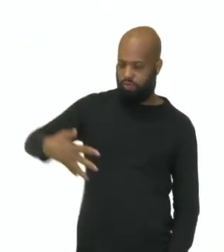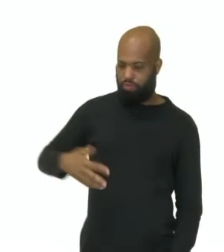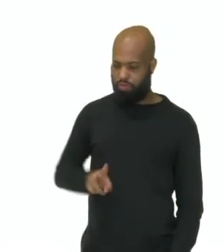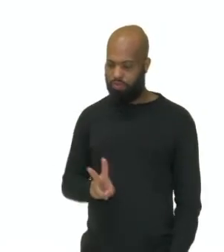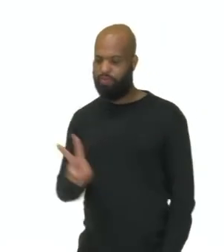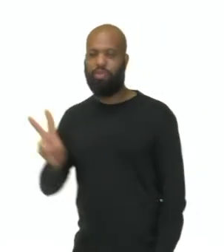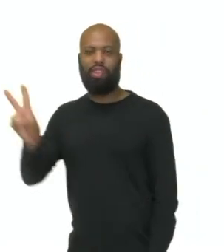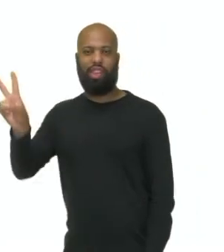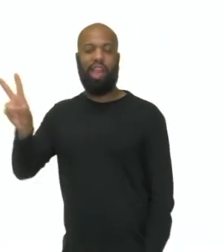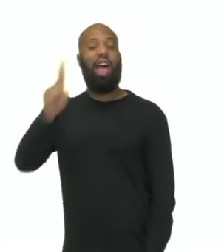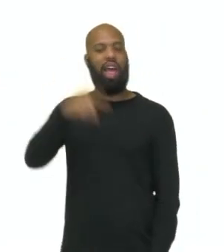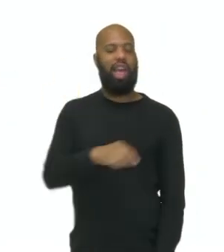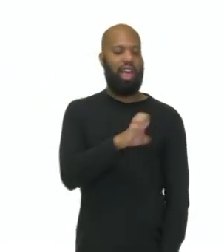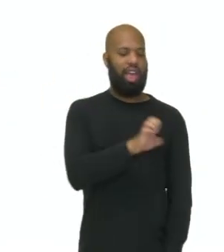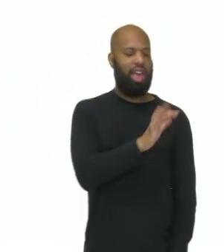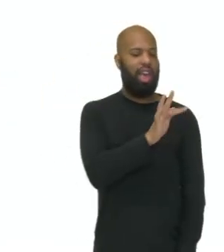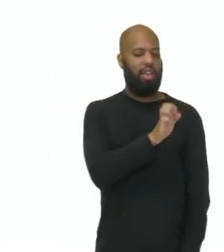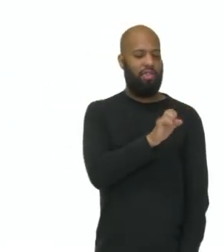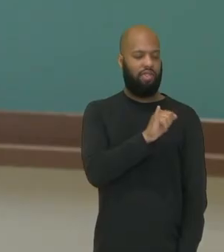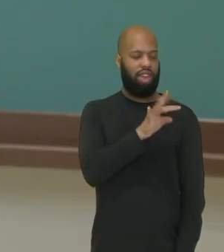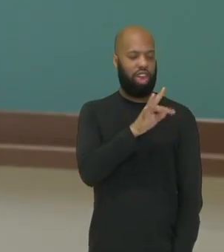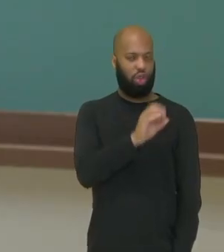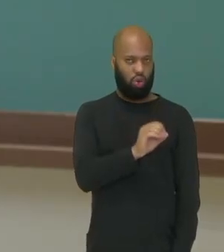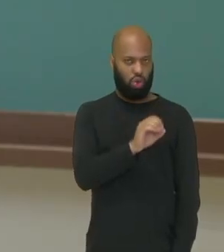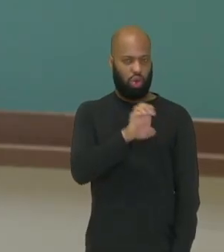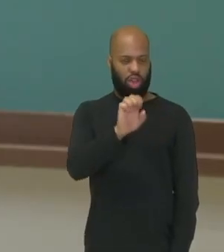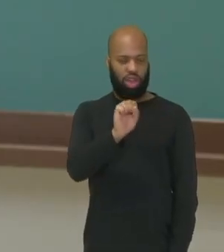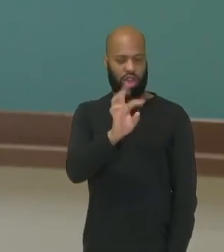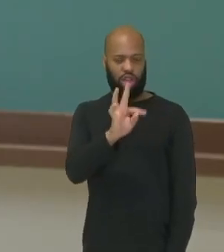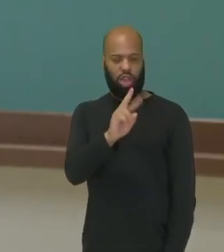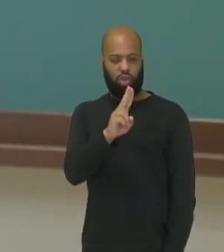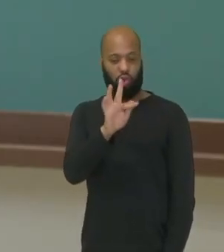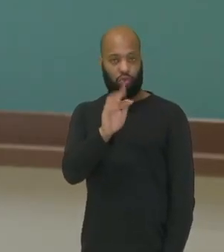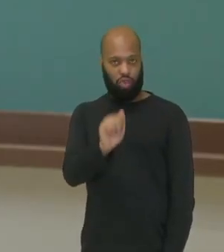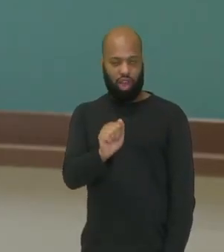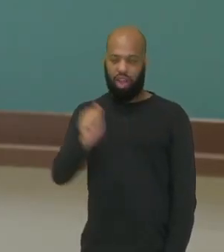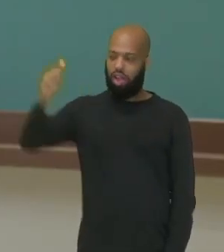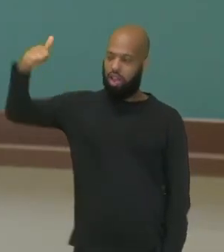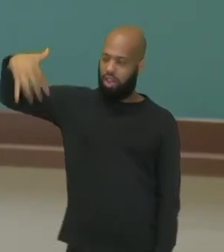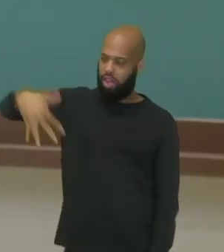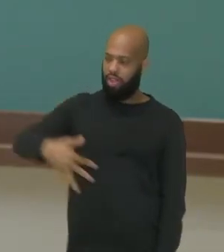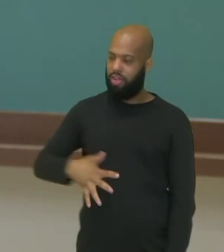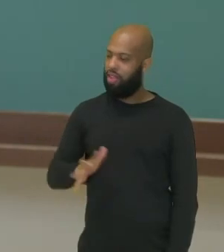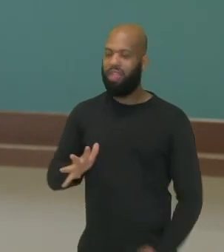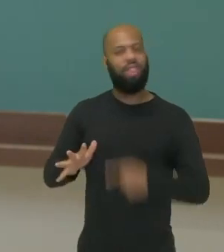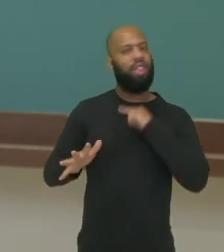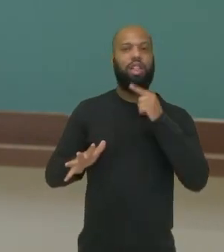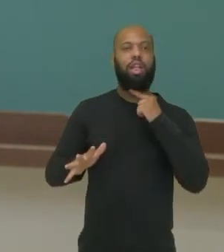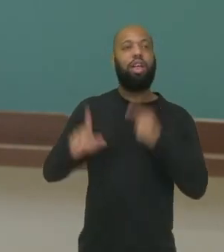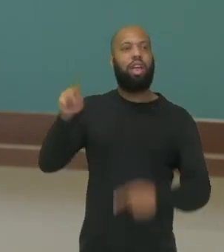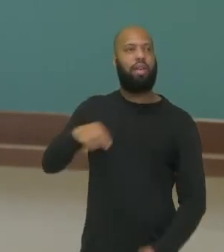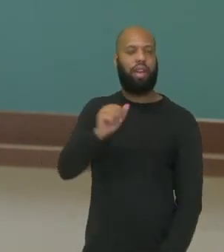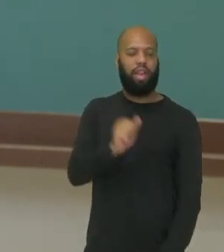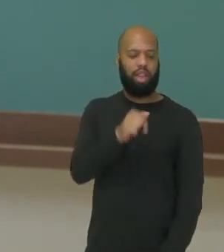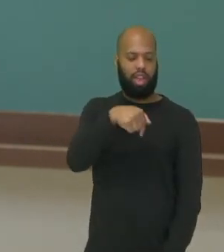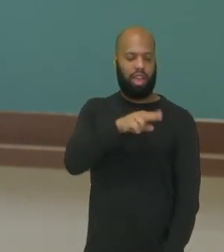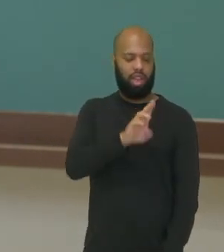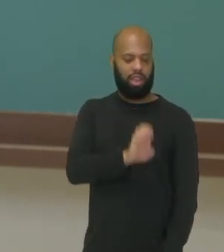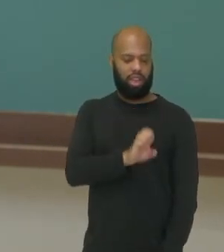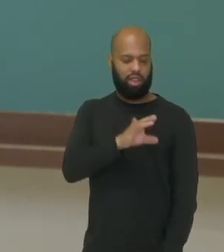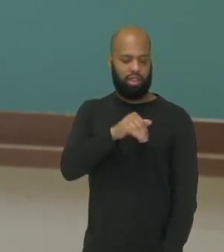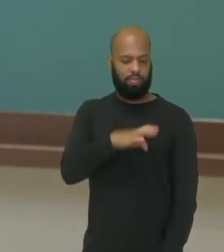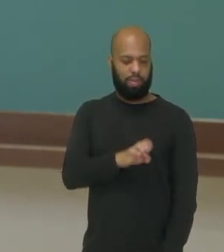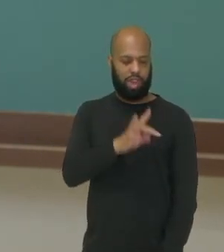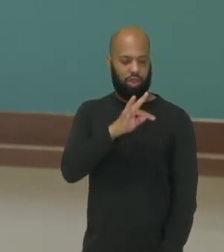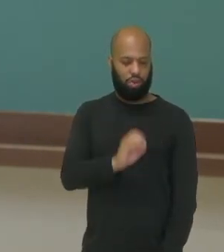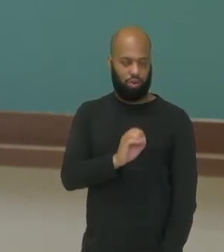Várias maneiras, né? Com as queimadas que a gente provoca, desmatamento, né? Porque não tem as